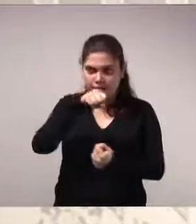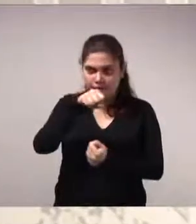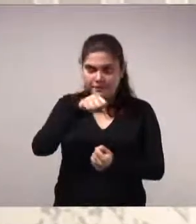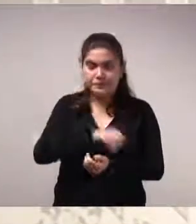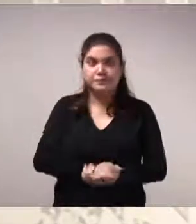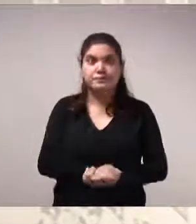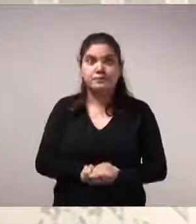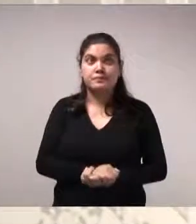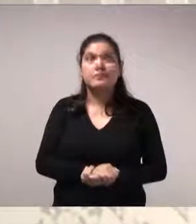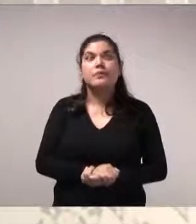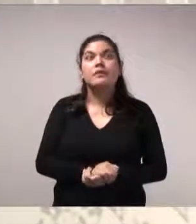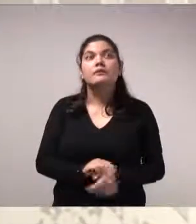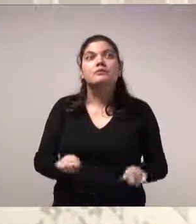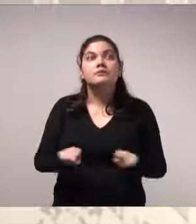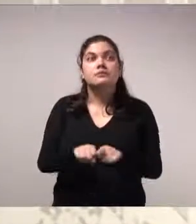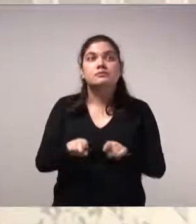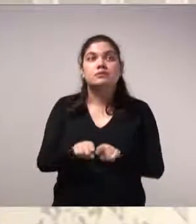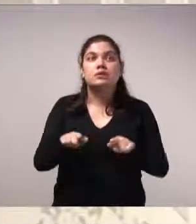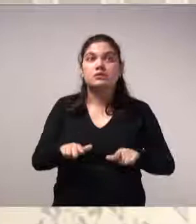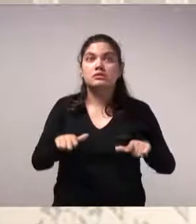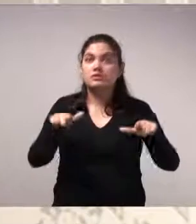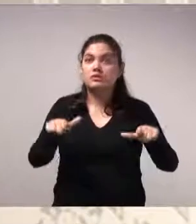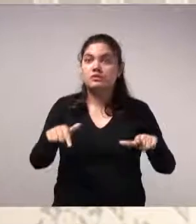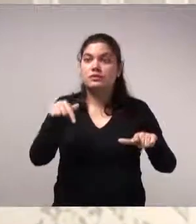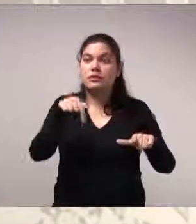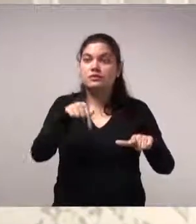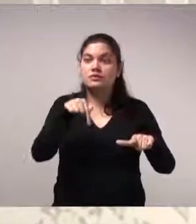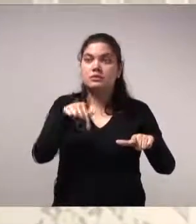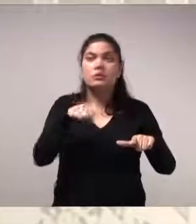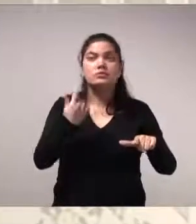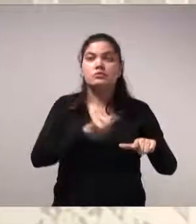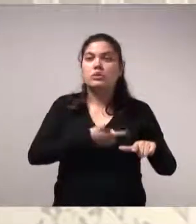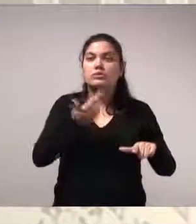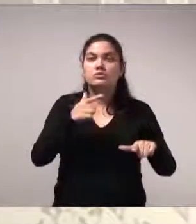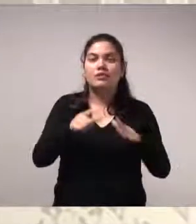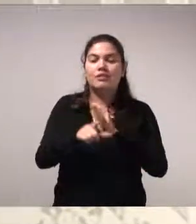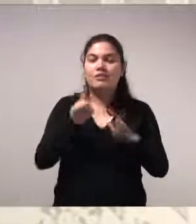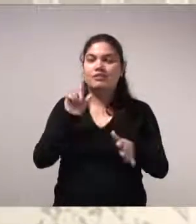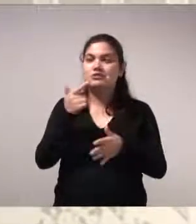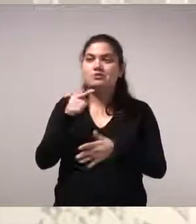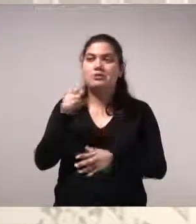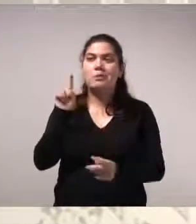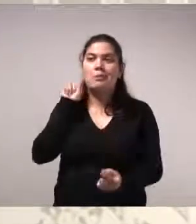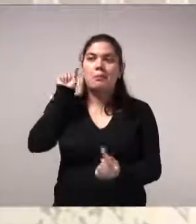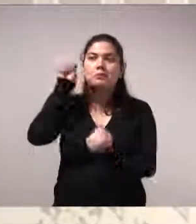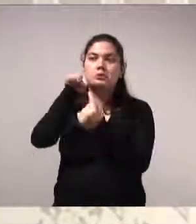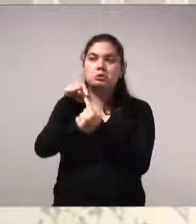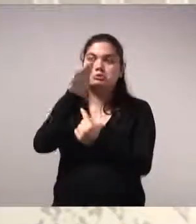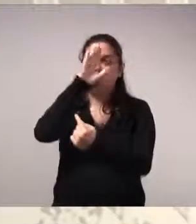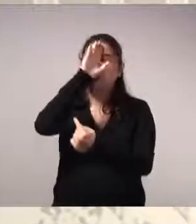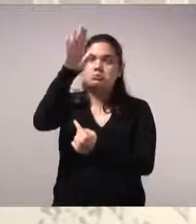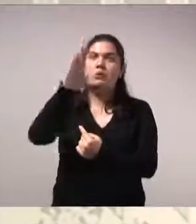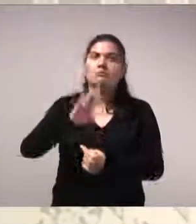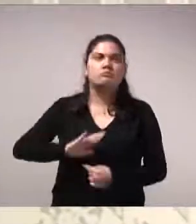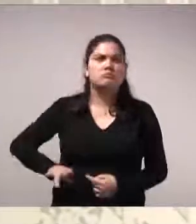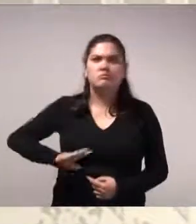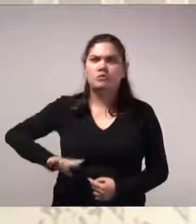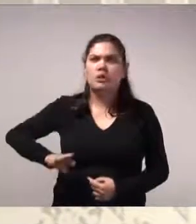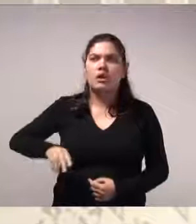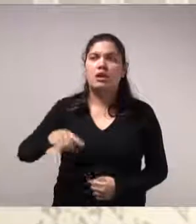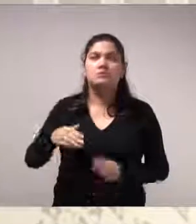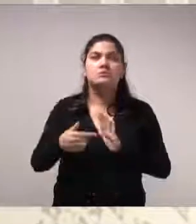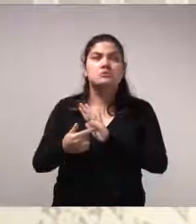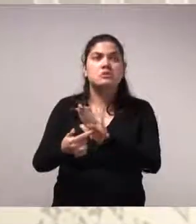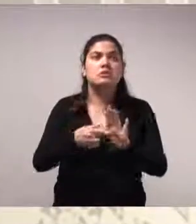E, finalmente, a certificação. Nós não tínhamos a certificação como meta. Nossa meta era oferecer um espaço